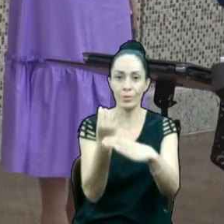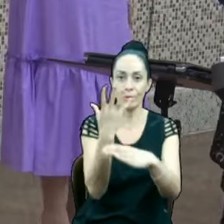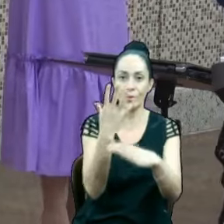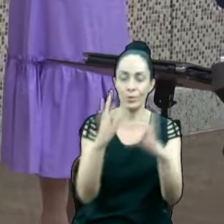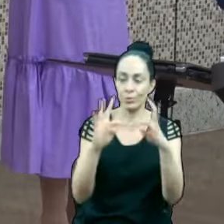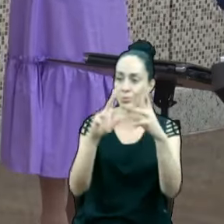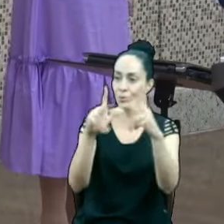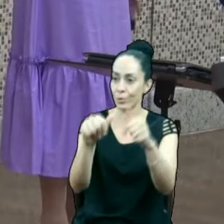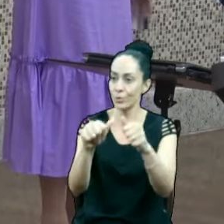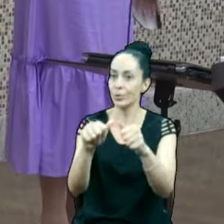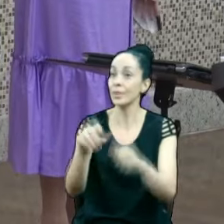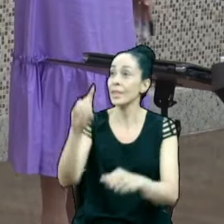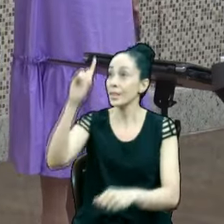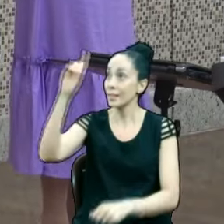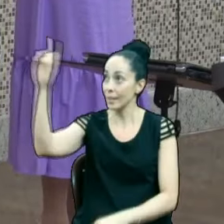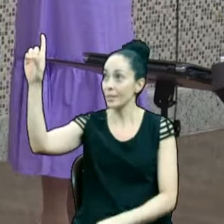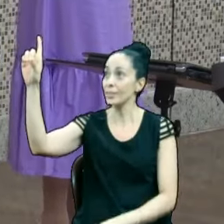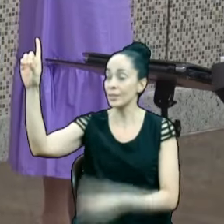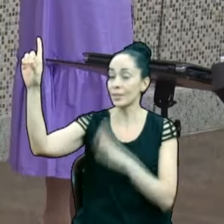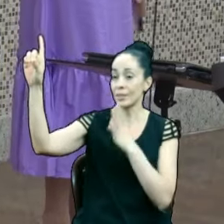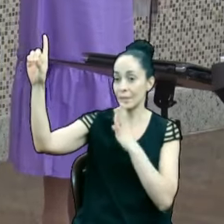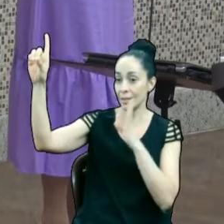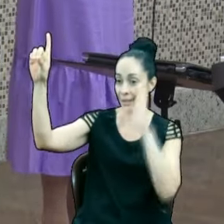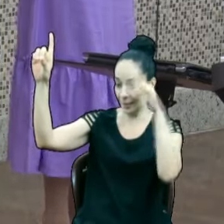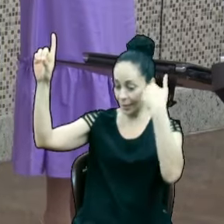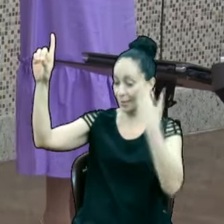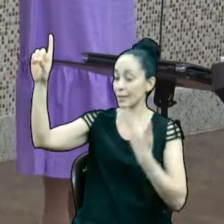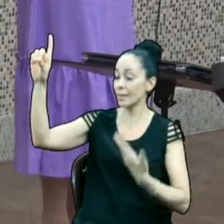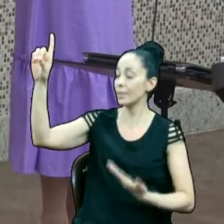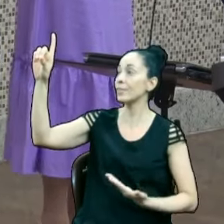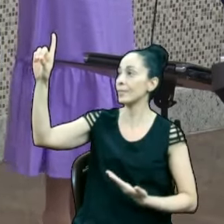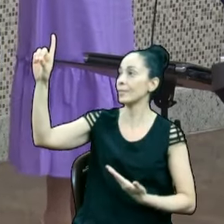e também era logo